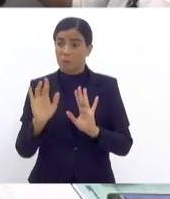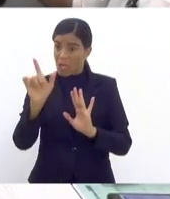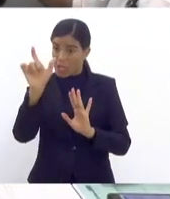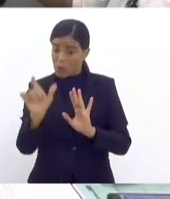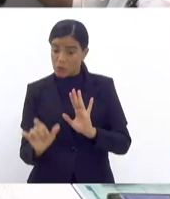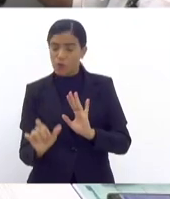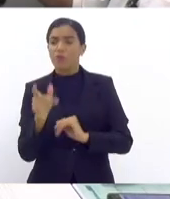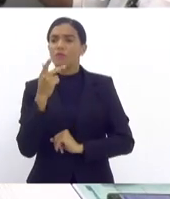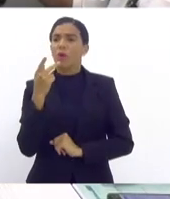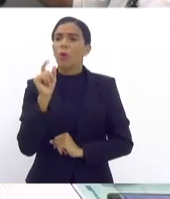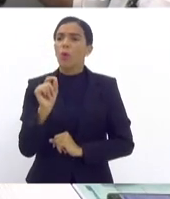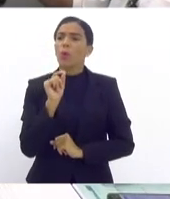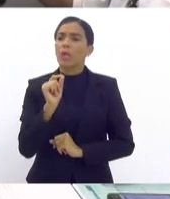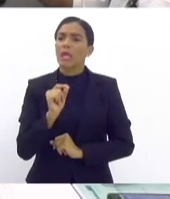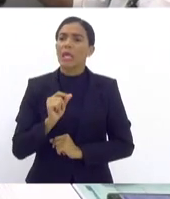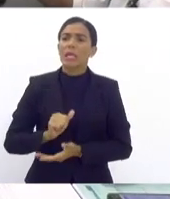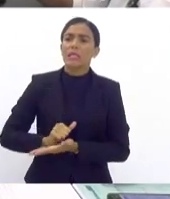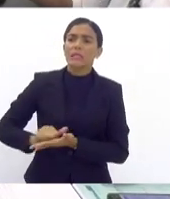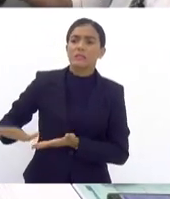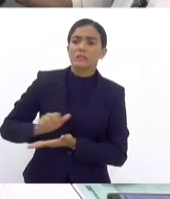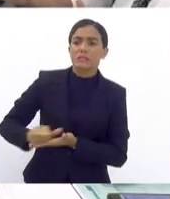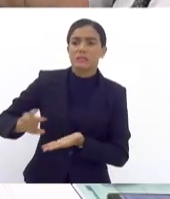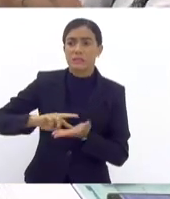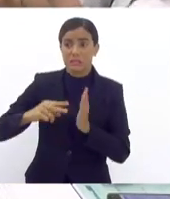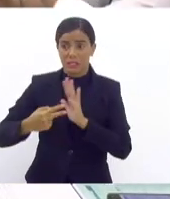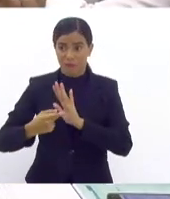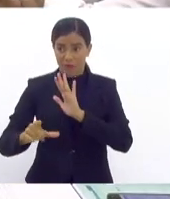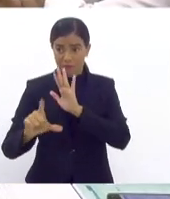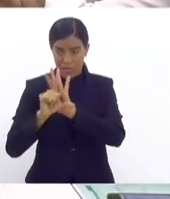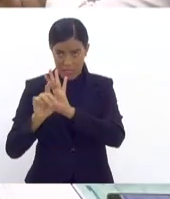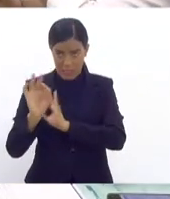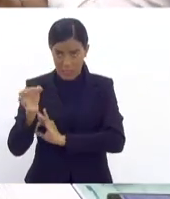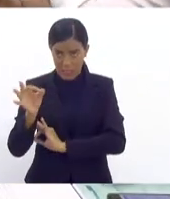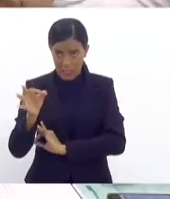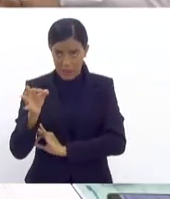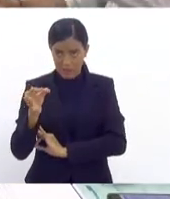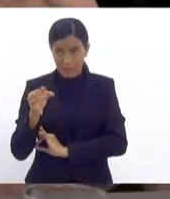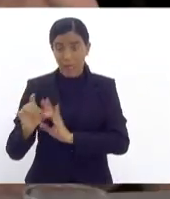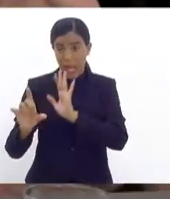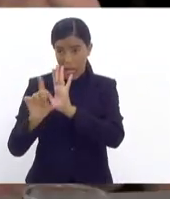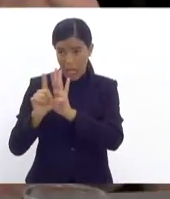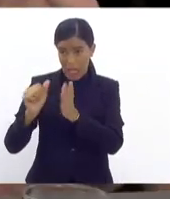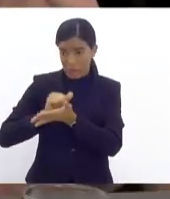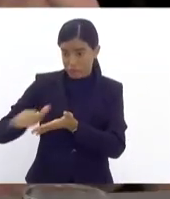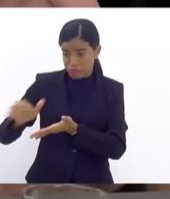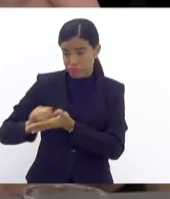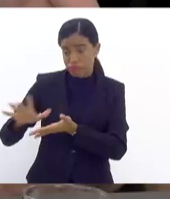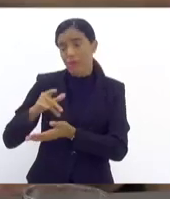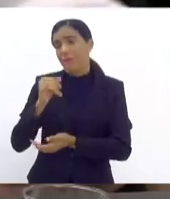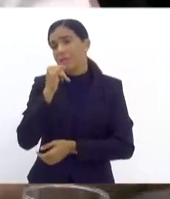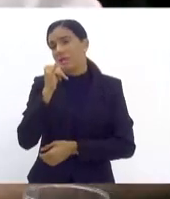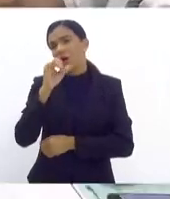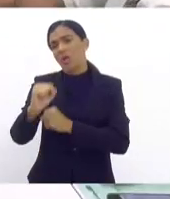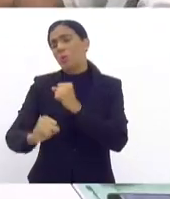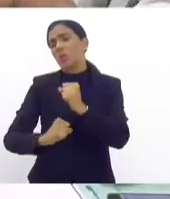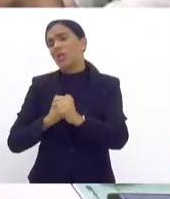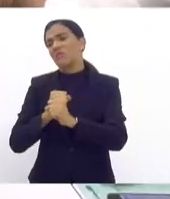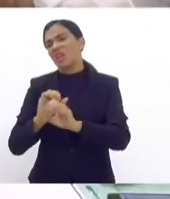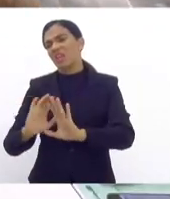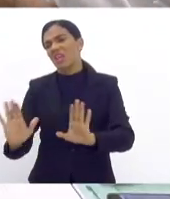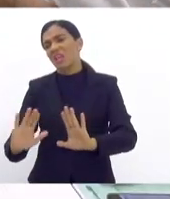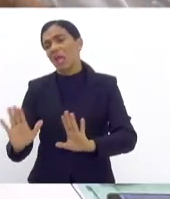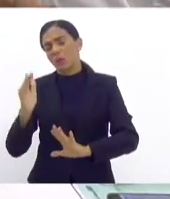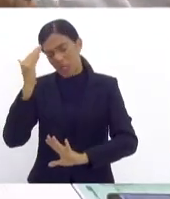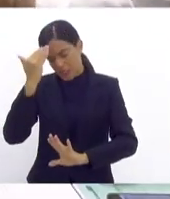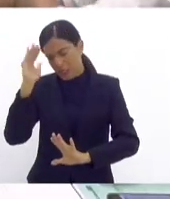Excelência disse que criava despesa. Despesa, sim. Só que aqui eu falei, olha... A gente poderia dizer que o da Marta seria a partir do ano que vem, por exemplo.